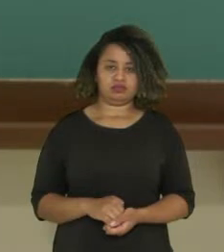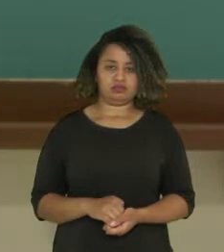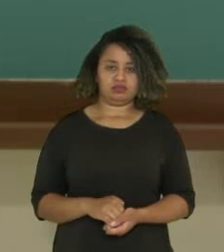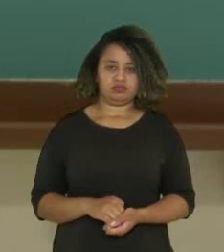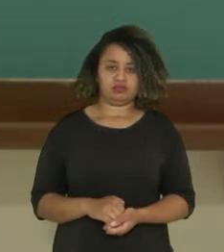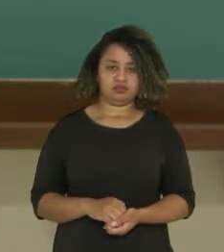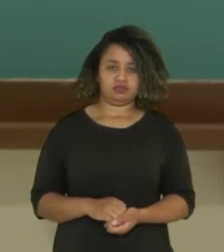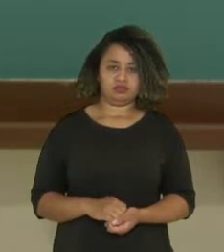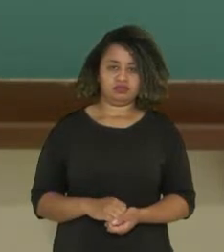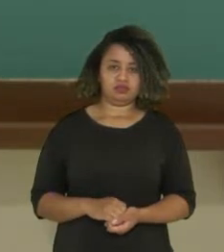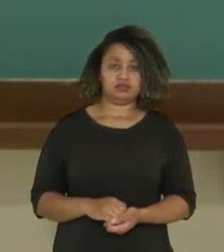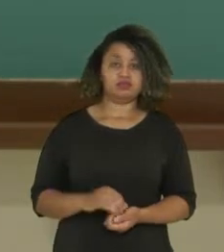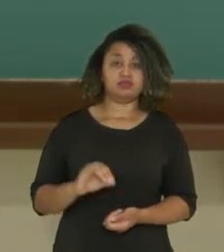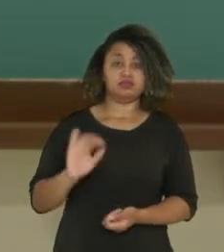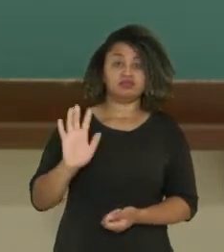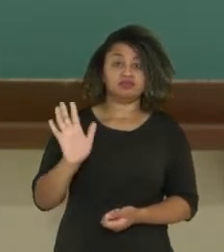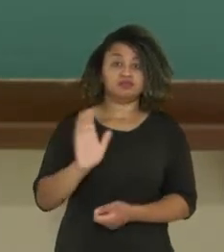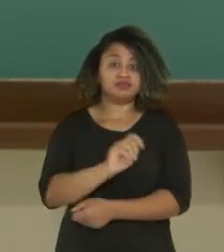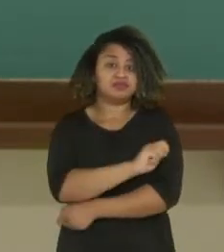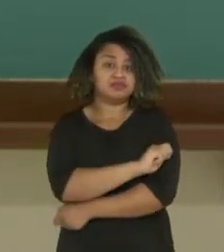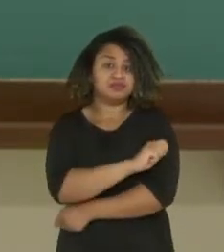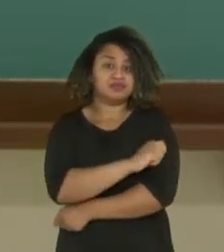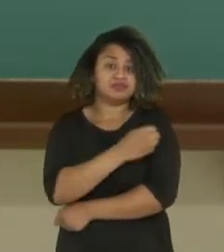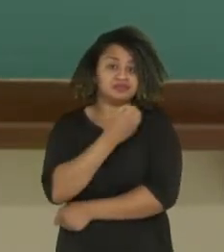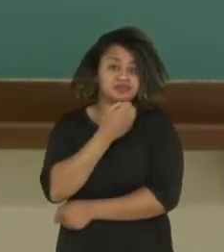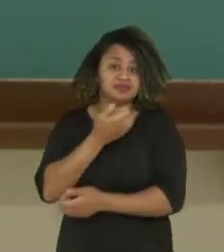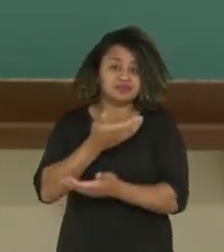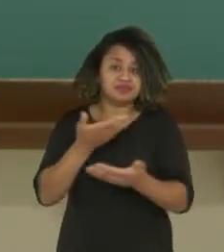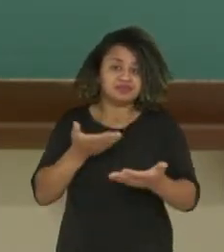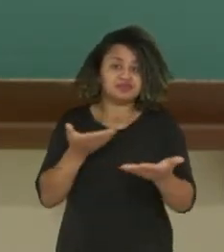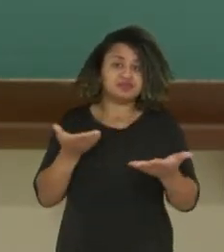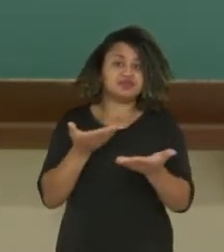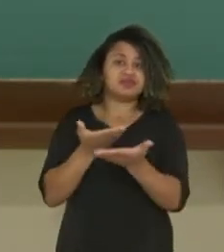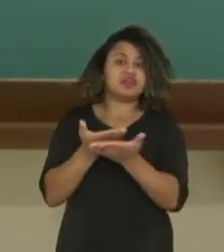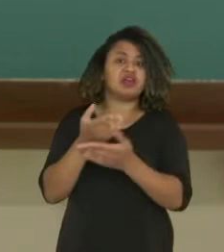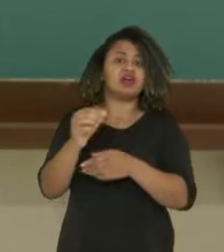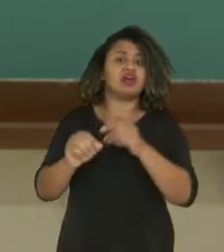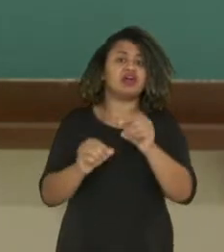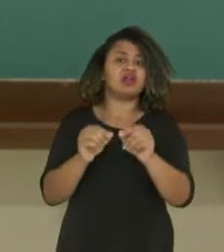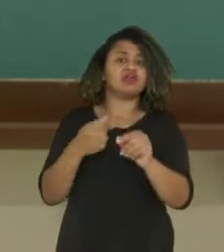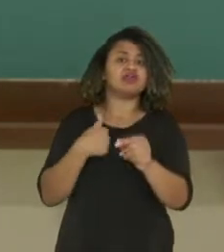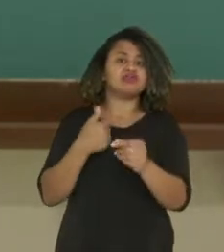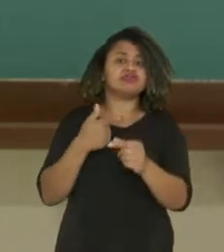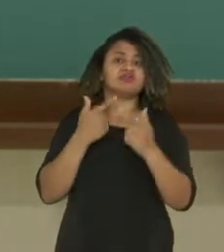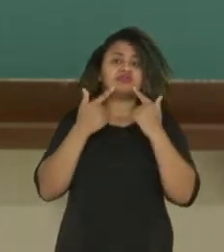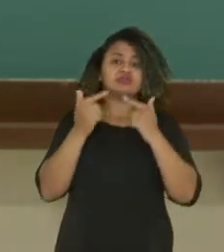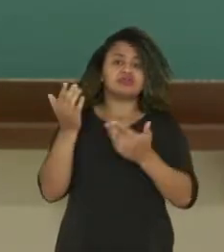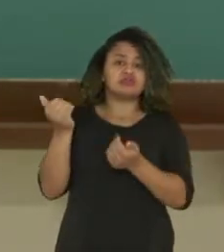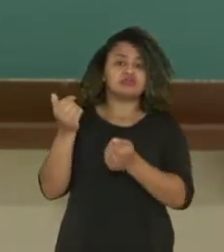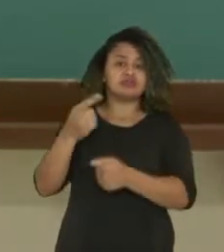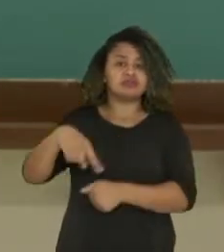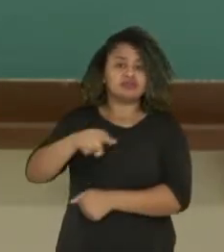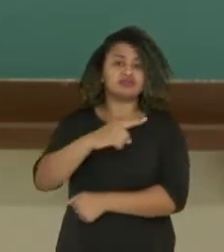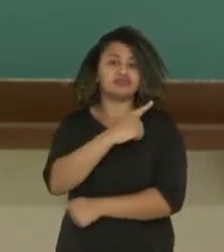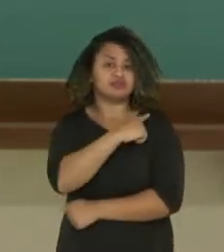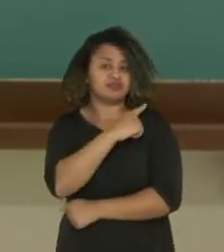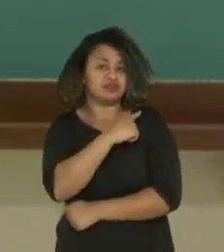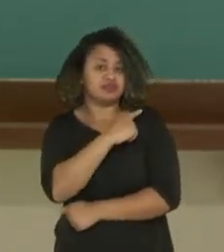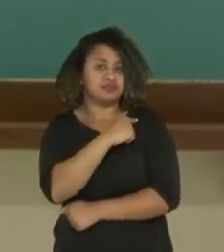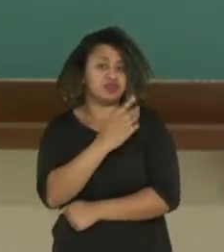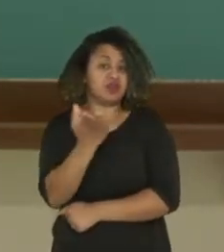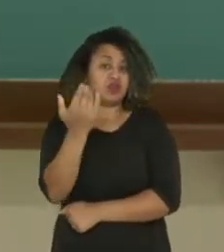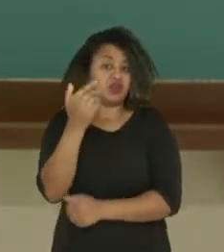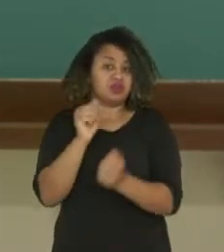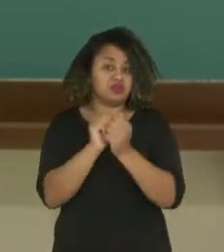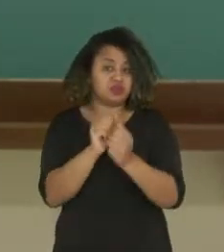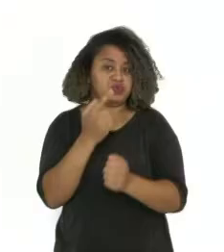Olá, chicos, que tal? Estamos aqui para mais uma aula de língua espanhola para vocês da primeira série do ensino médio. Venham